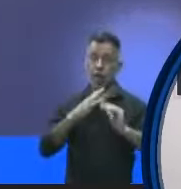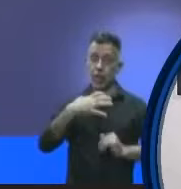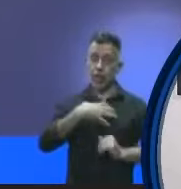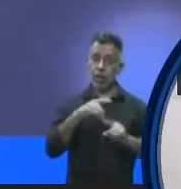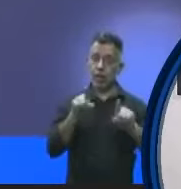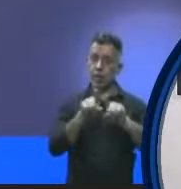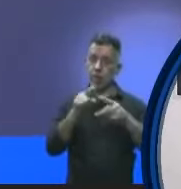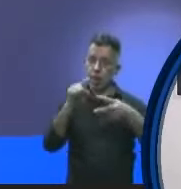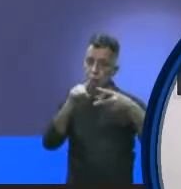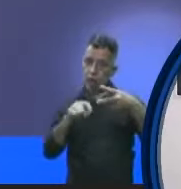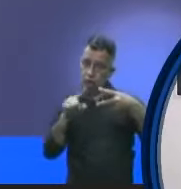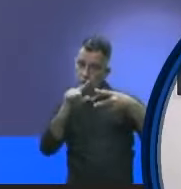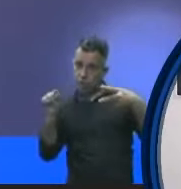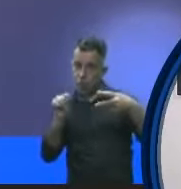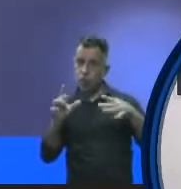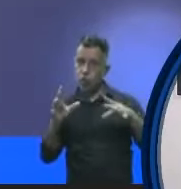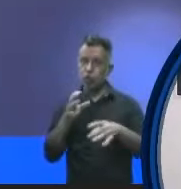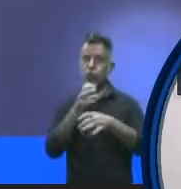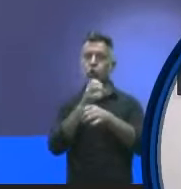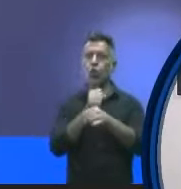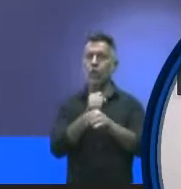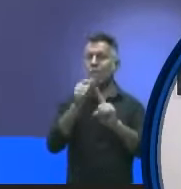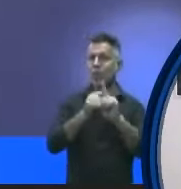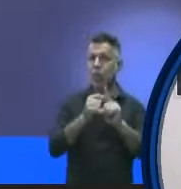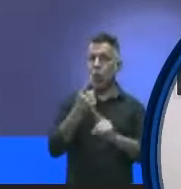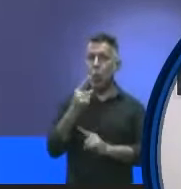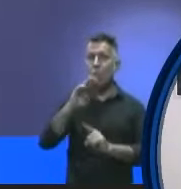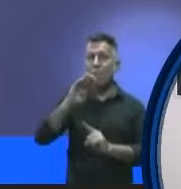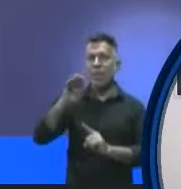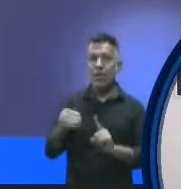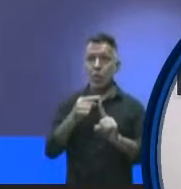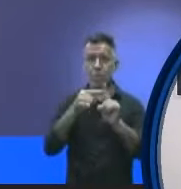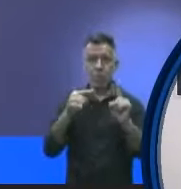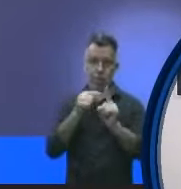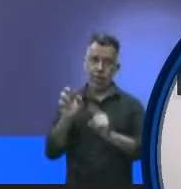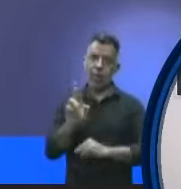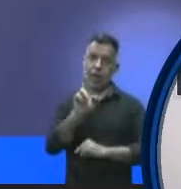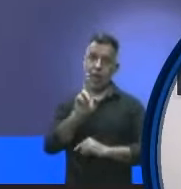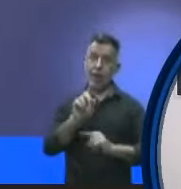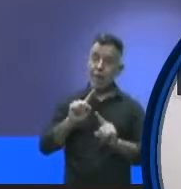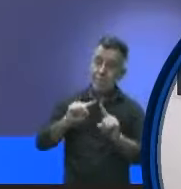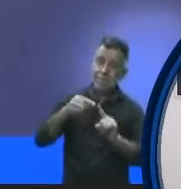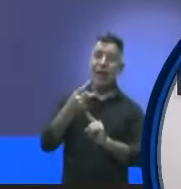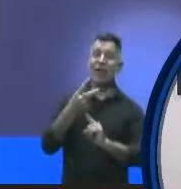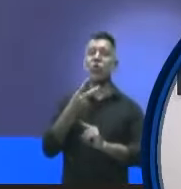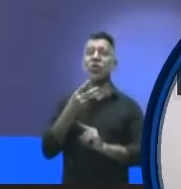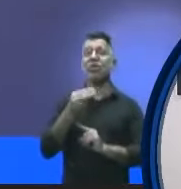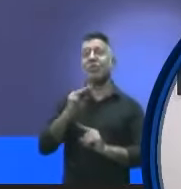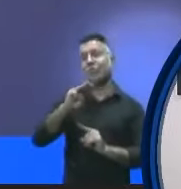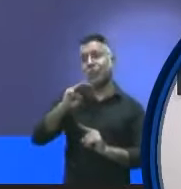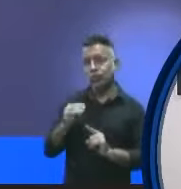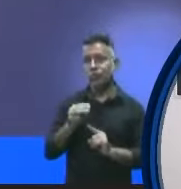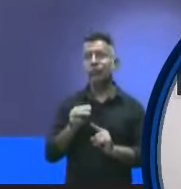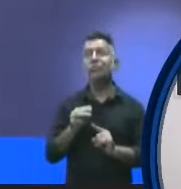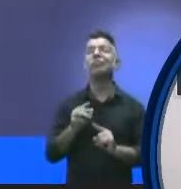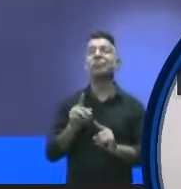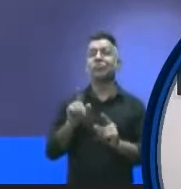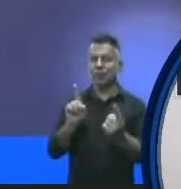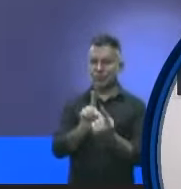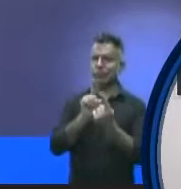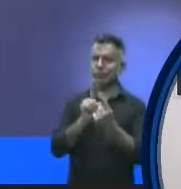Ponto somam um TPV mensal de 1 bilhão e meio de reais, com mais de 2 milhões e meio de clientes